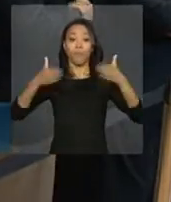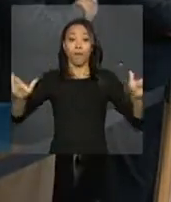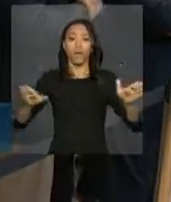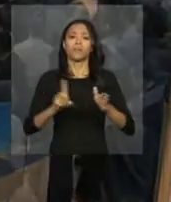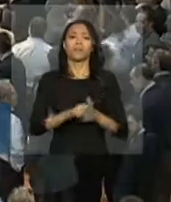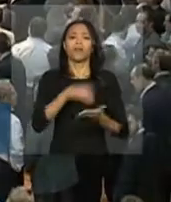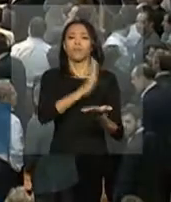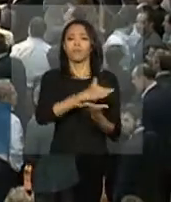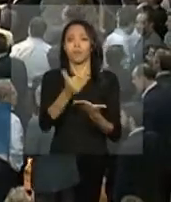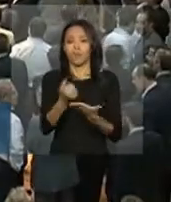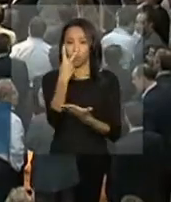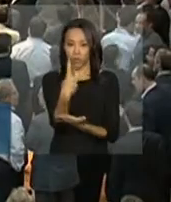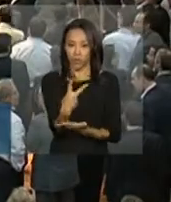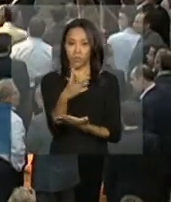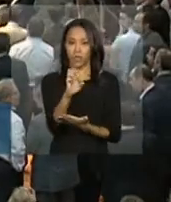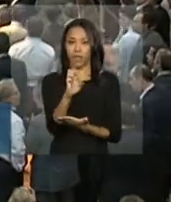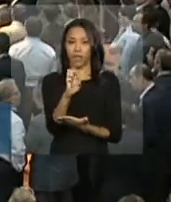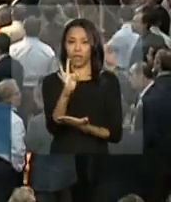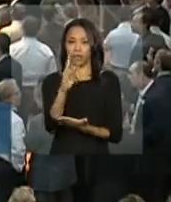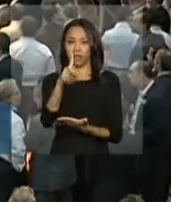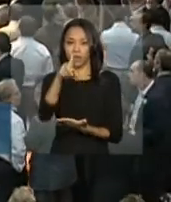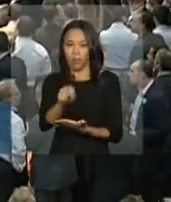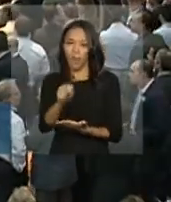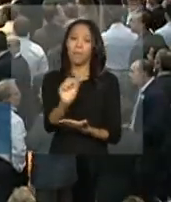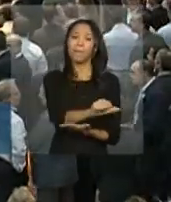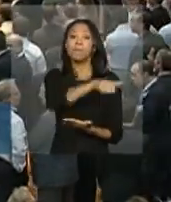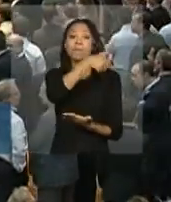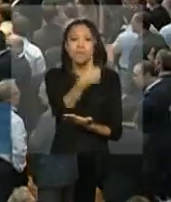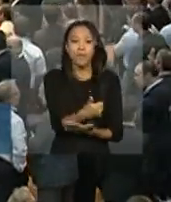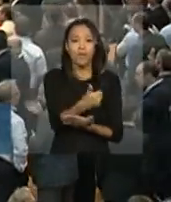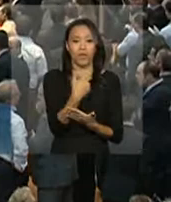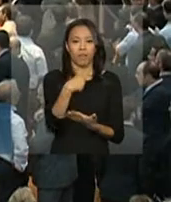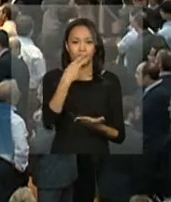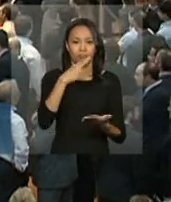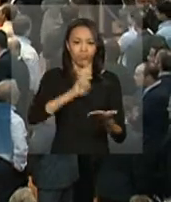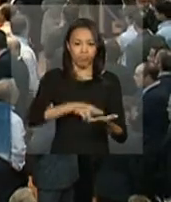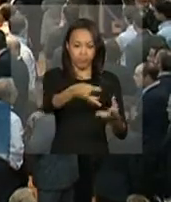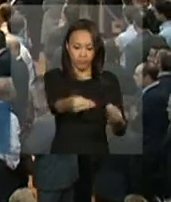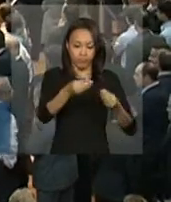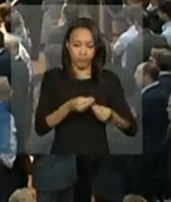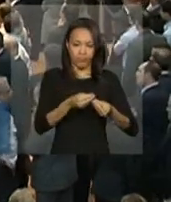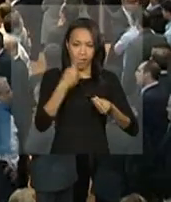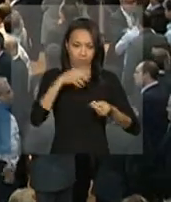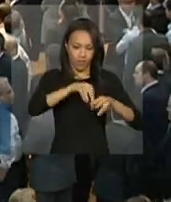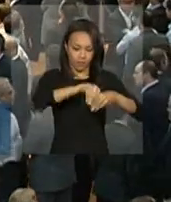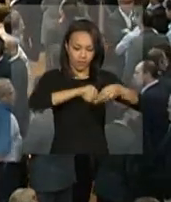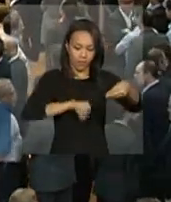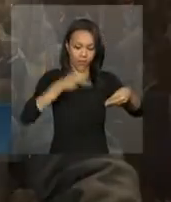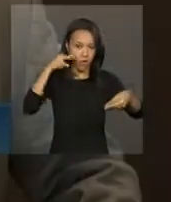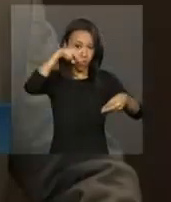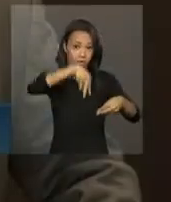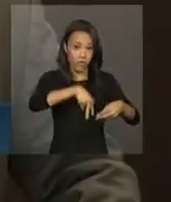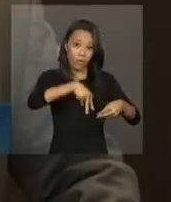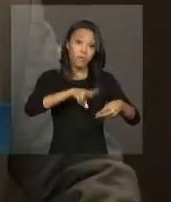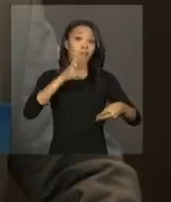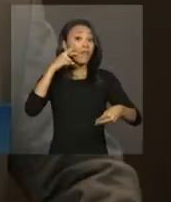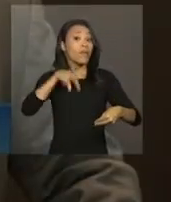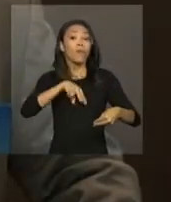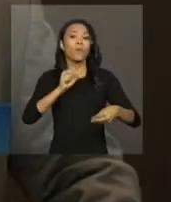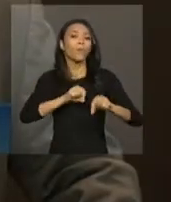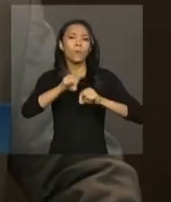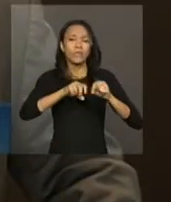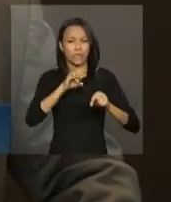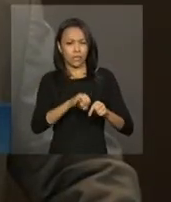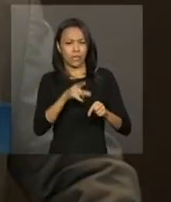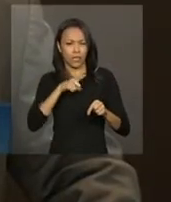até duas etapas na primeira serão abertos envelopes entregues para o lote AB e será verificado se